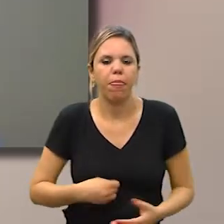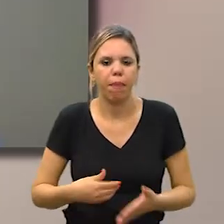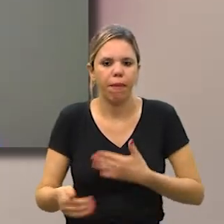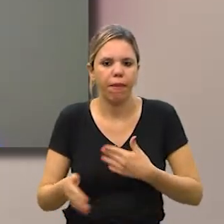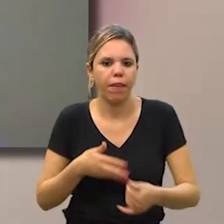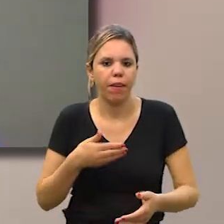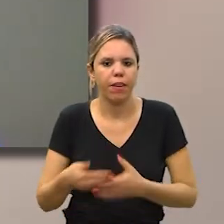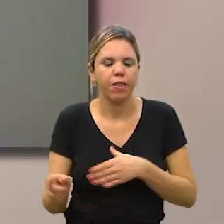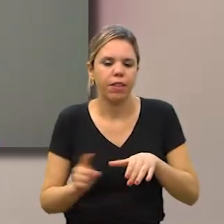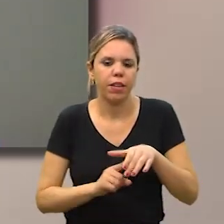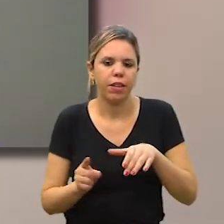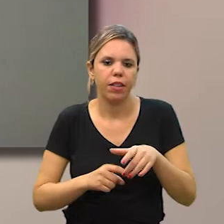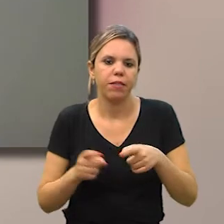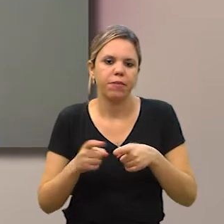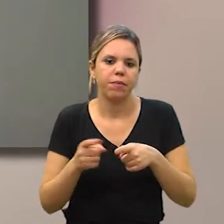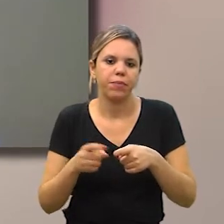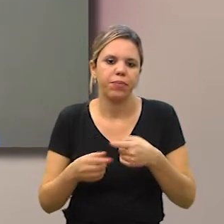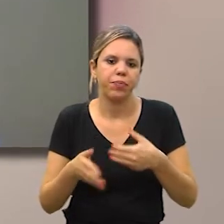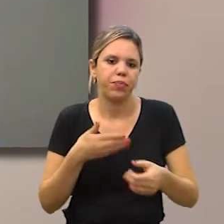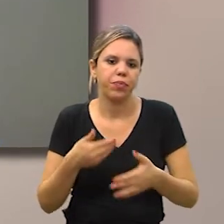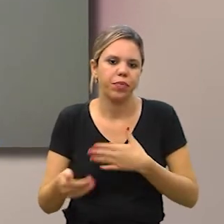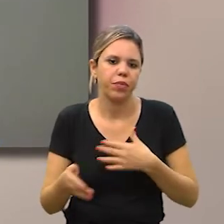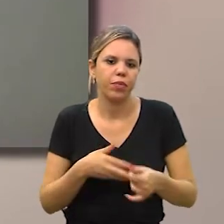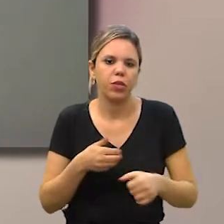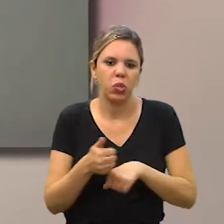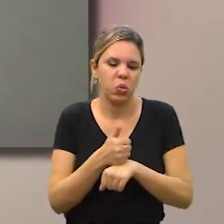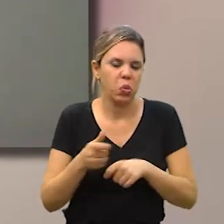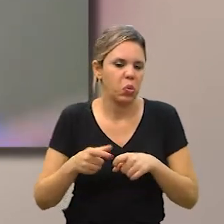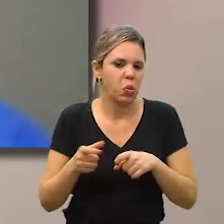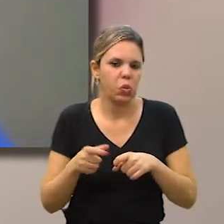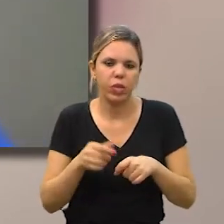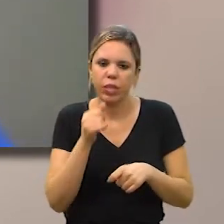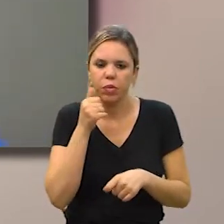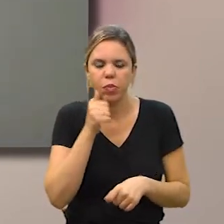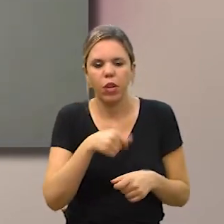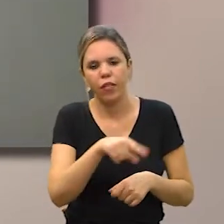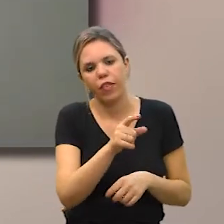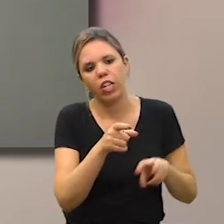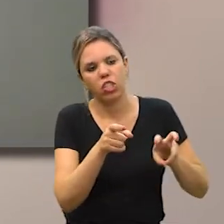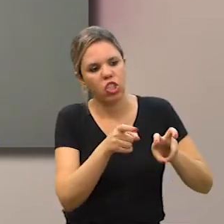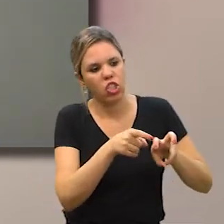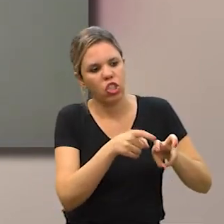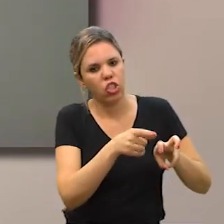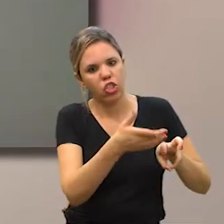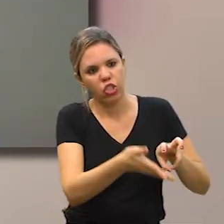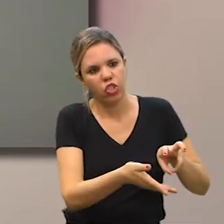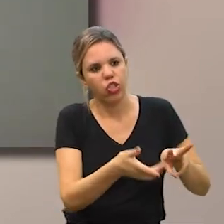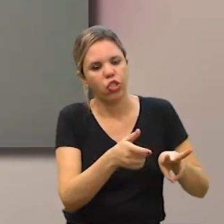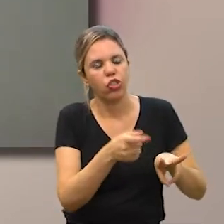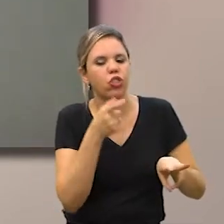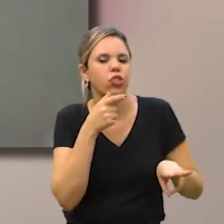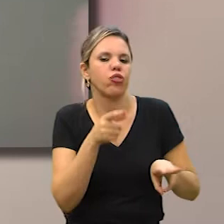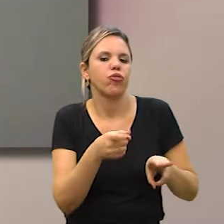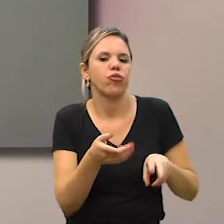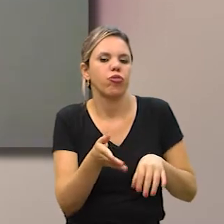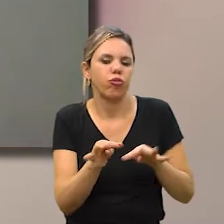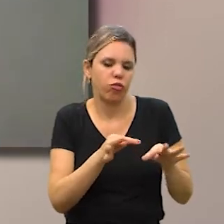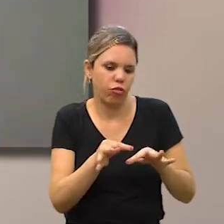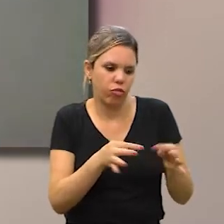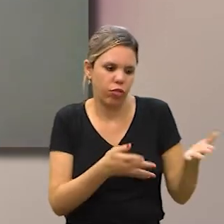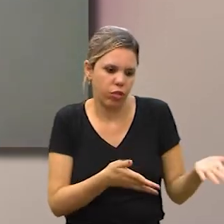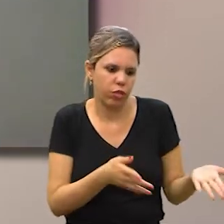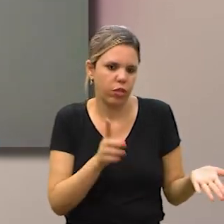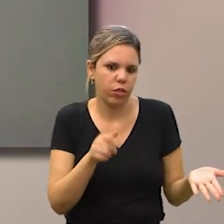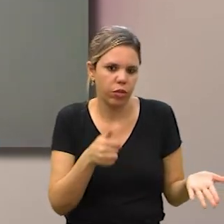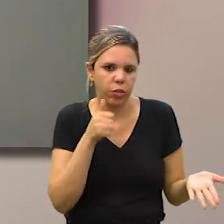em qualquer consulta médica independente da especialidade por exemplo a mulher vai no ginecologista precocemente